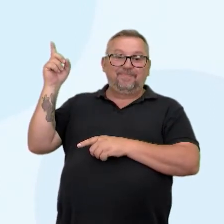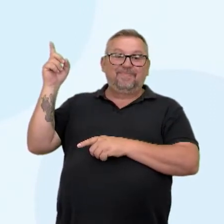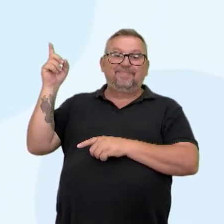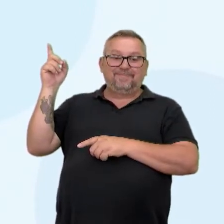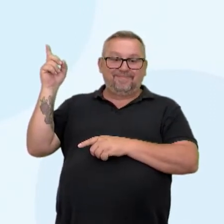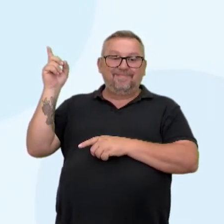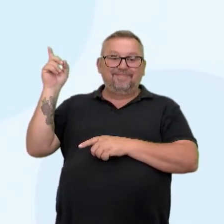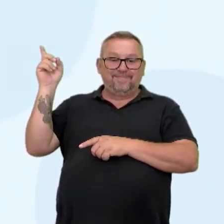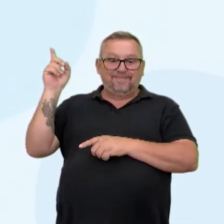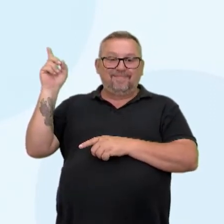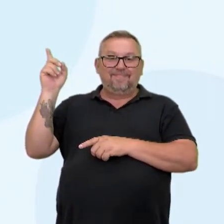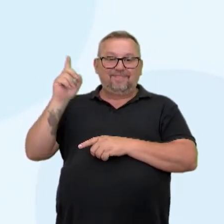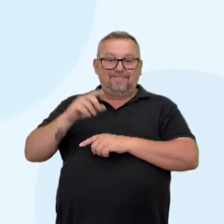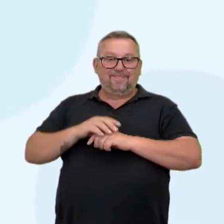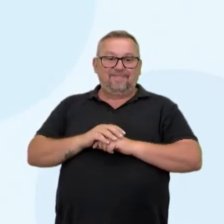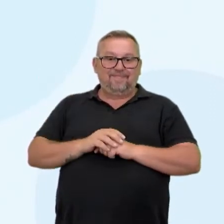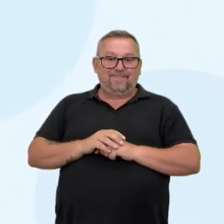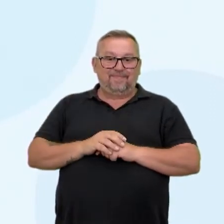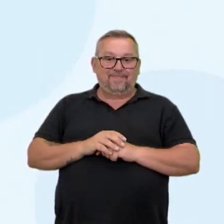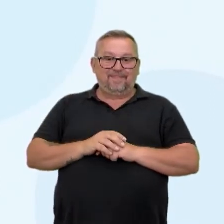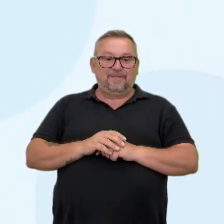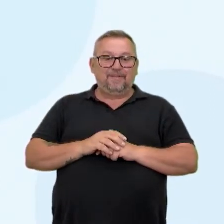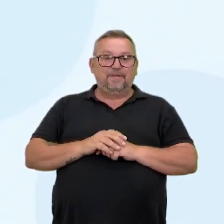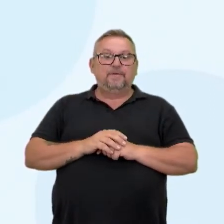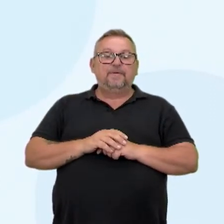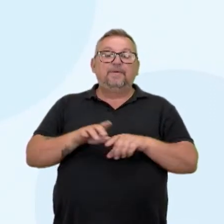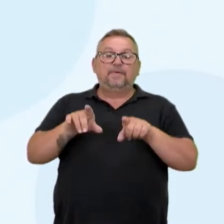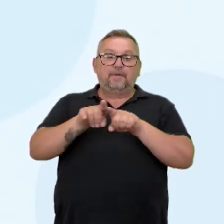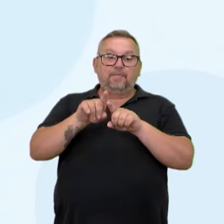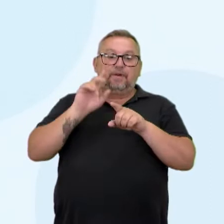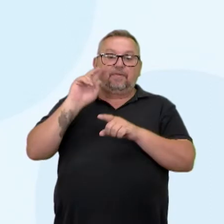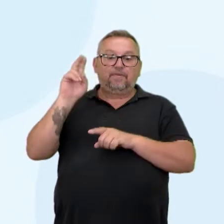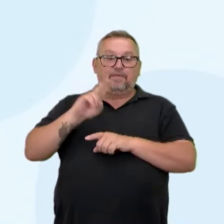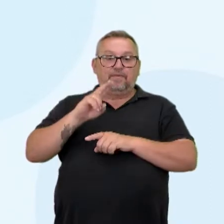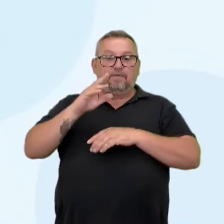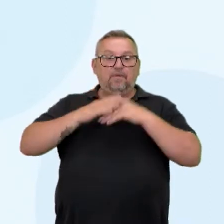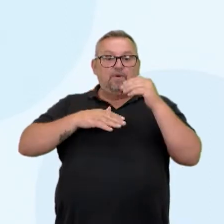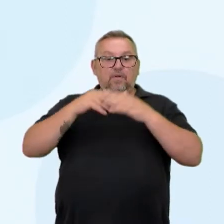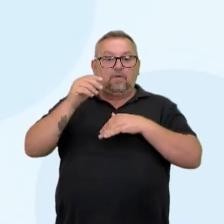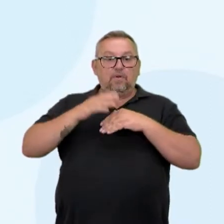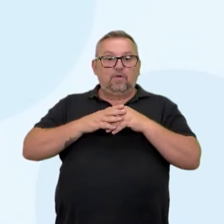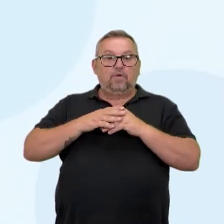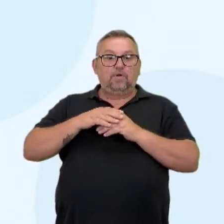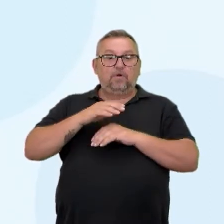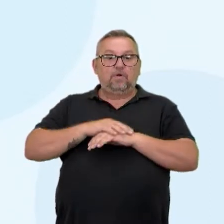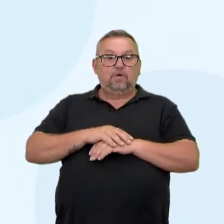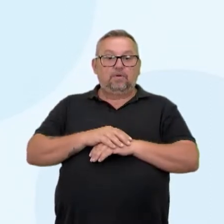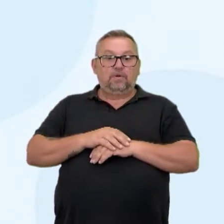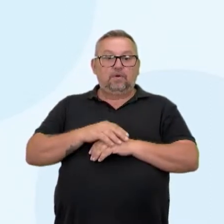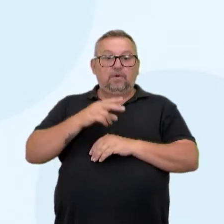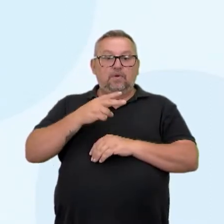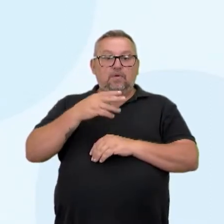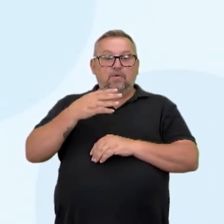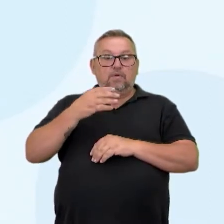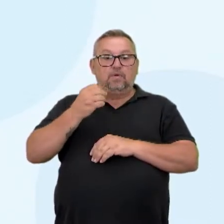das ciências humanas, sociais e aplicadas, as habilidades 205,